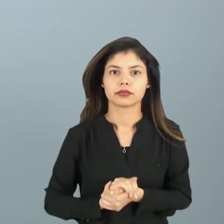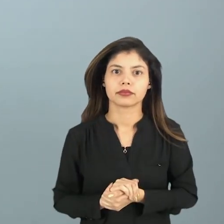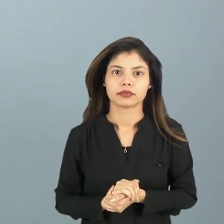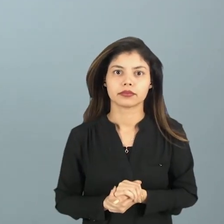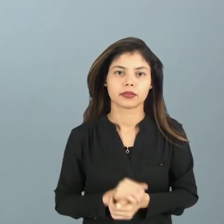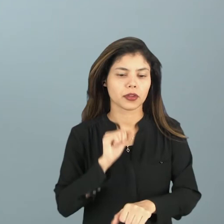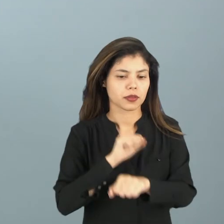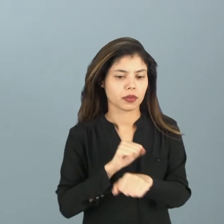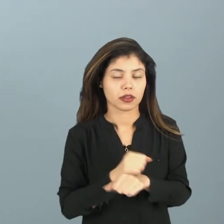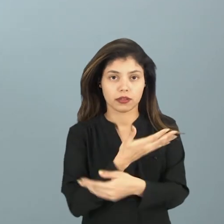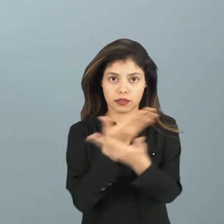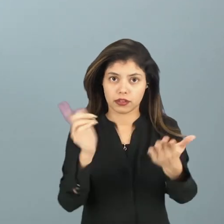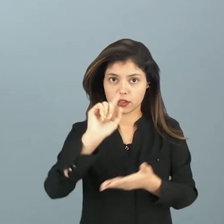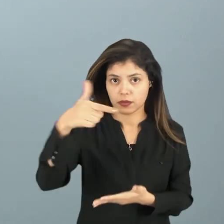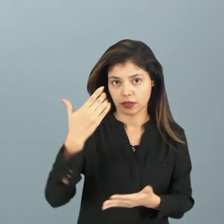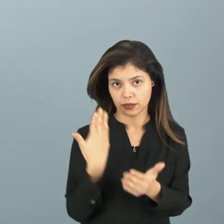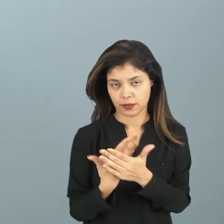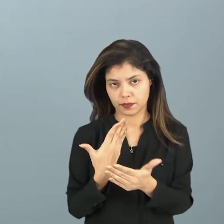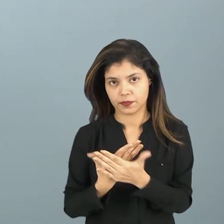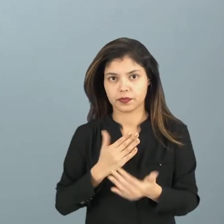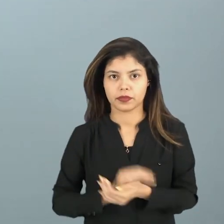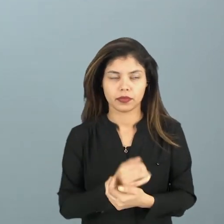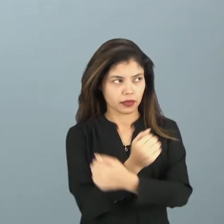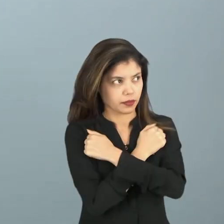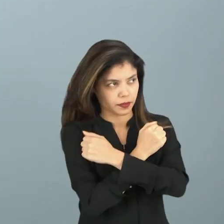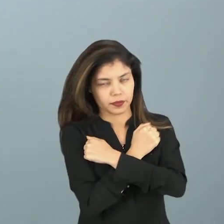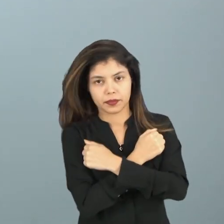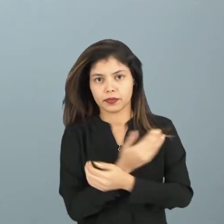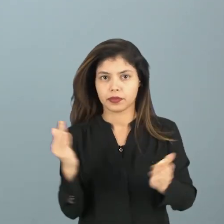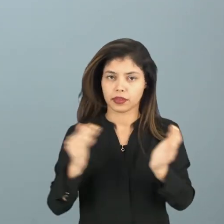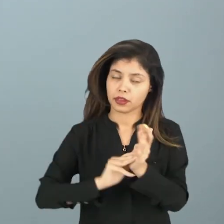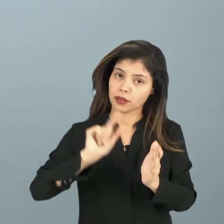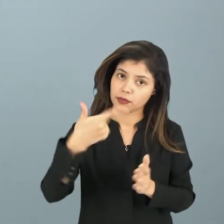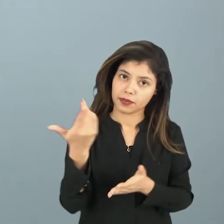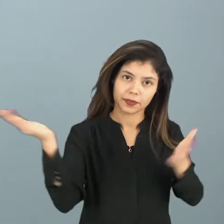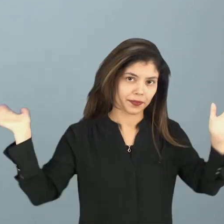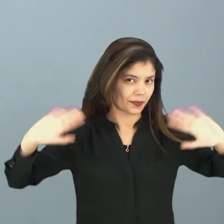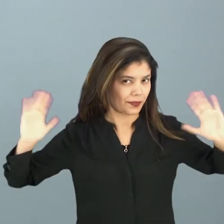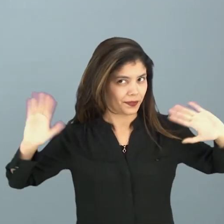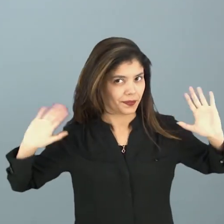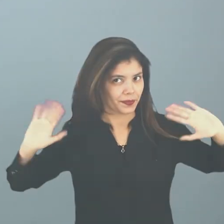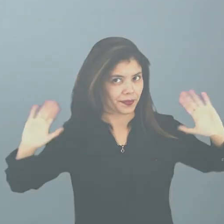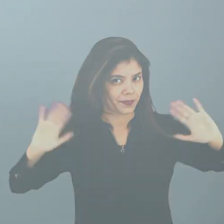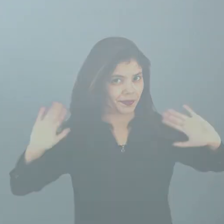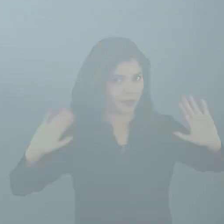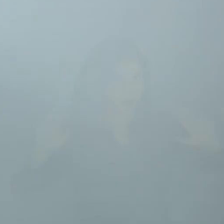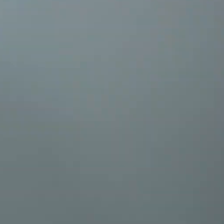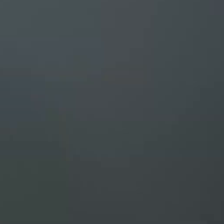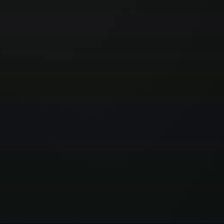E eu espero vocês na próxima aula. Um grande abraço e até mais, crianças!